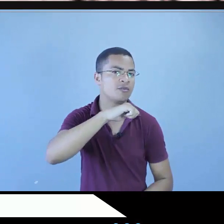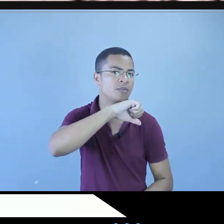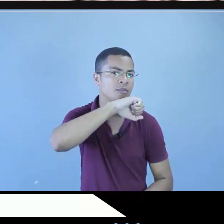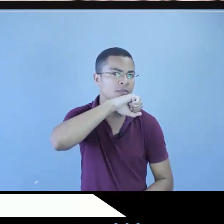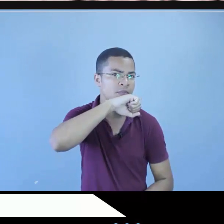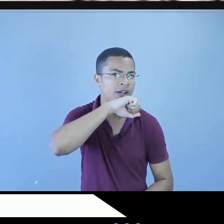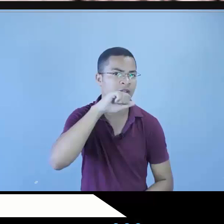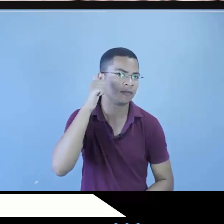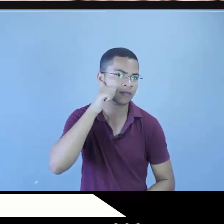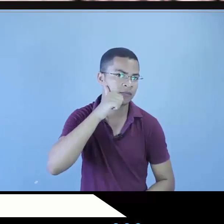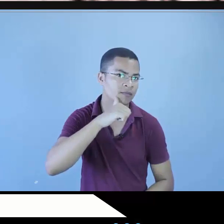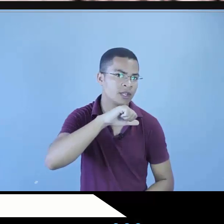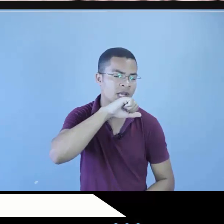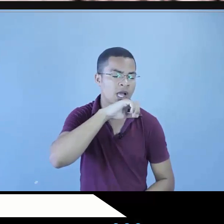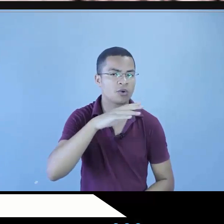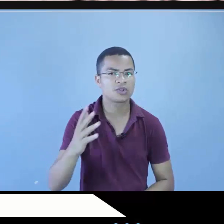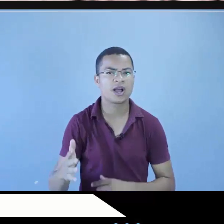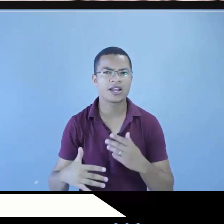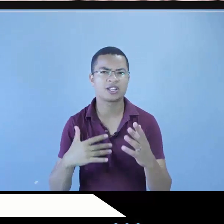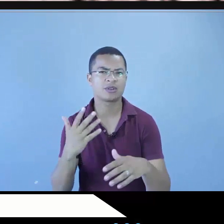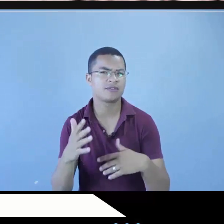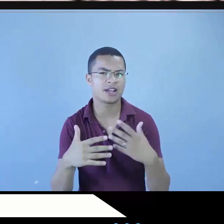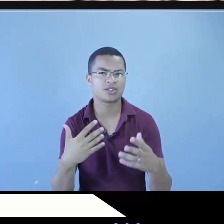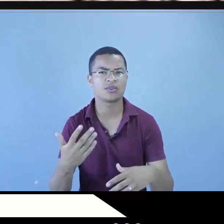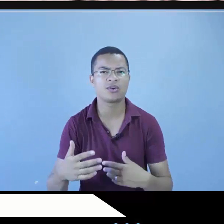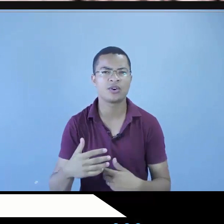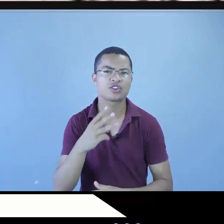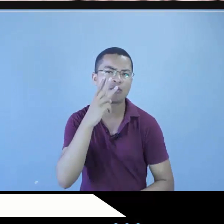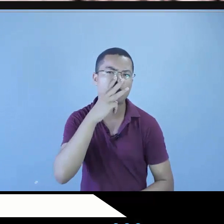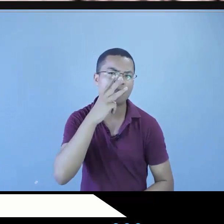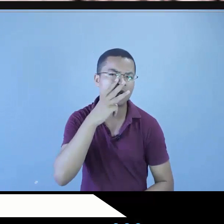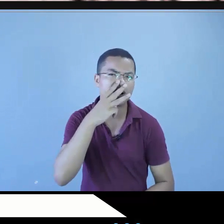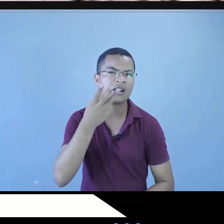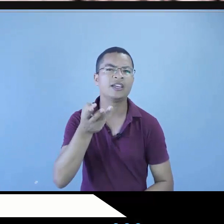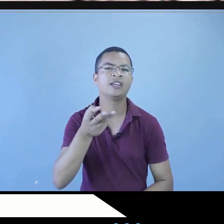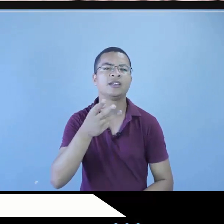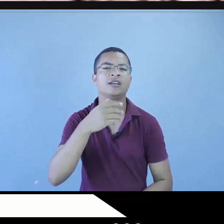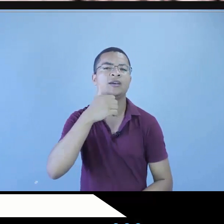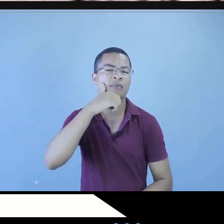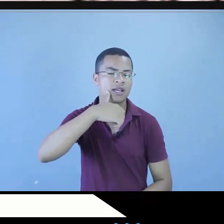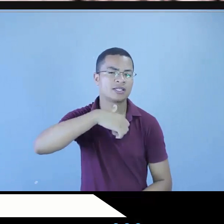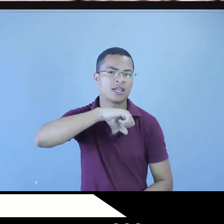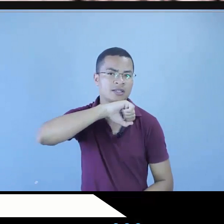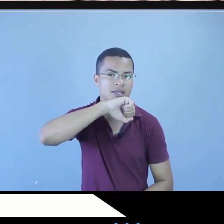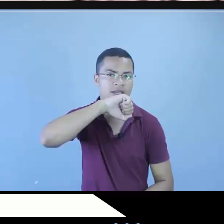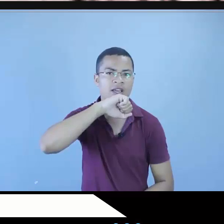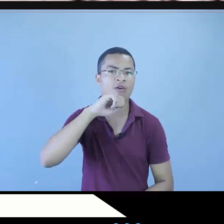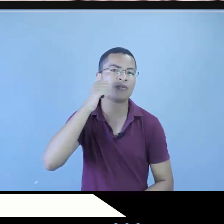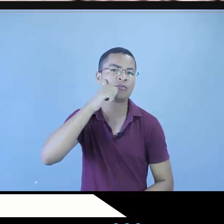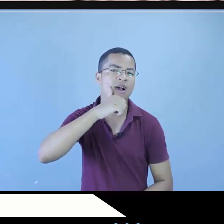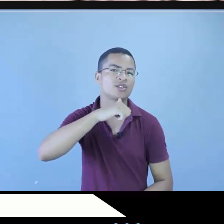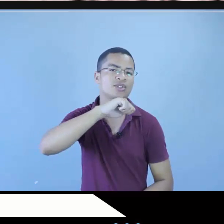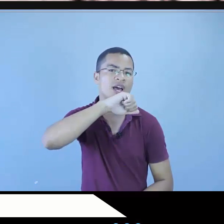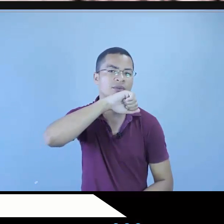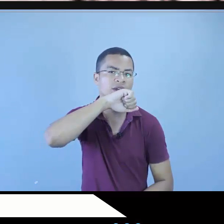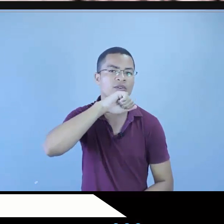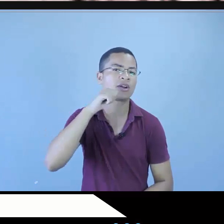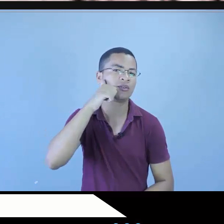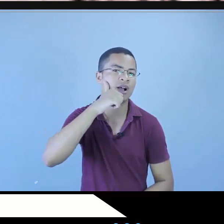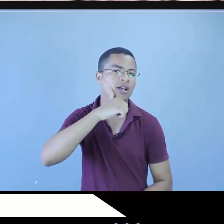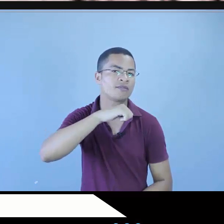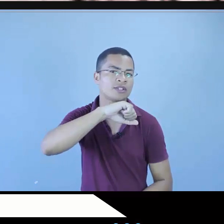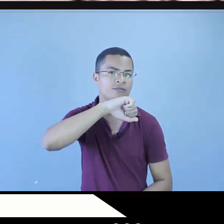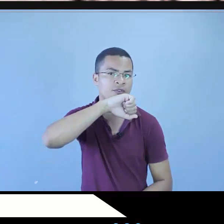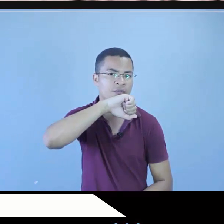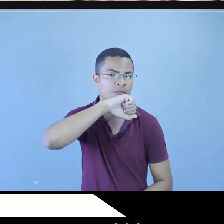encostar. Então, mãe. Em alguns lugares tem umas variações, como mamãe, mas esse aqui é o mais usado aí em